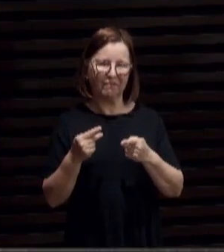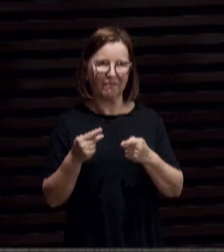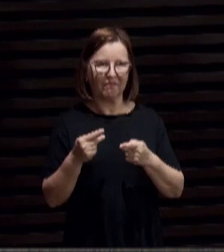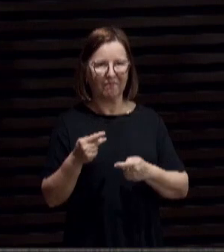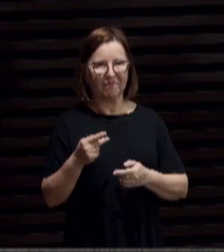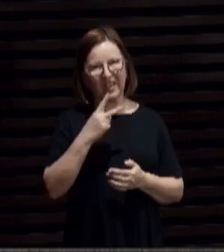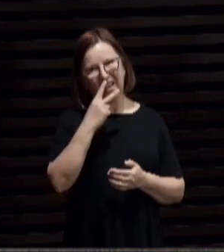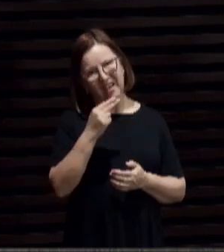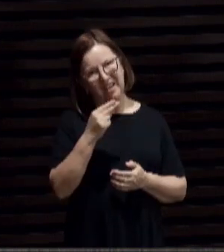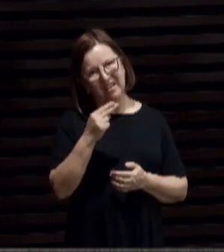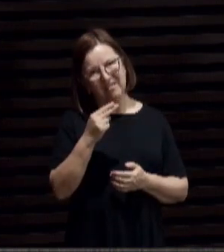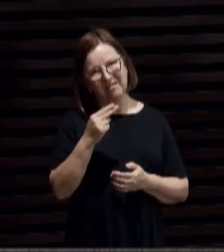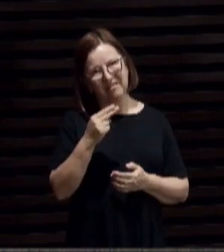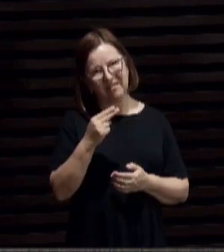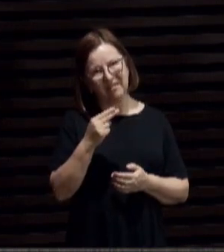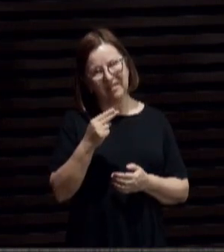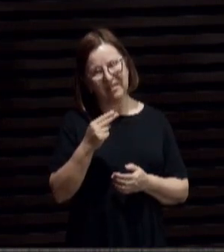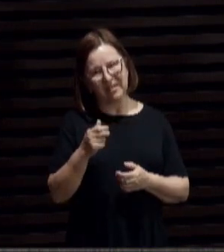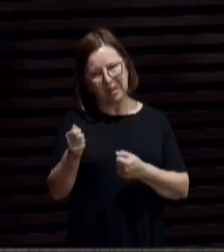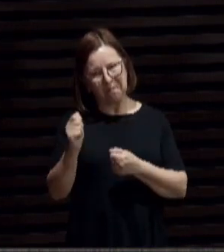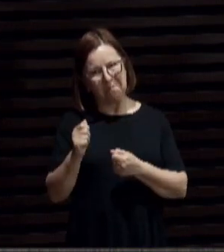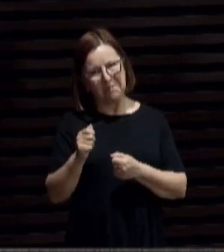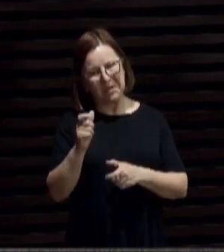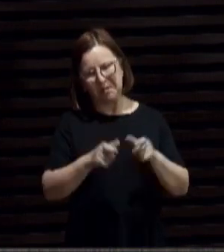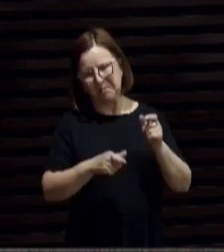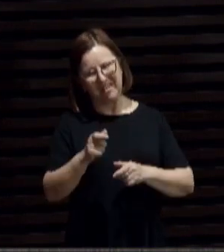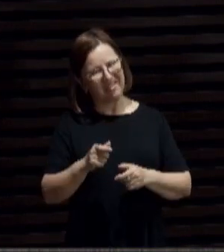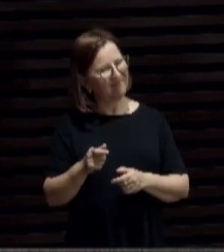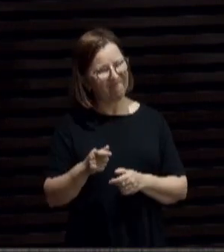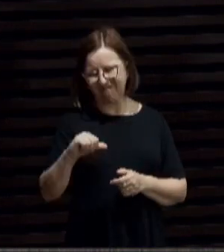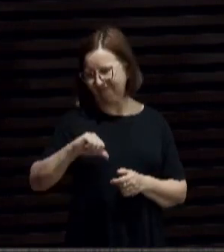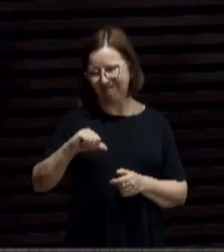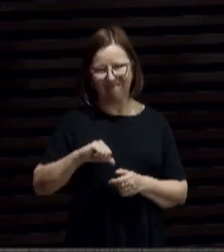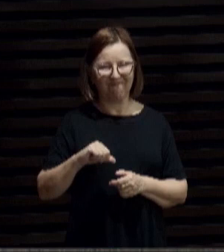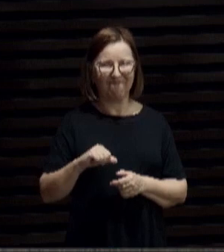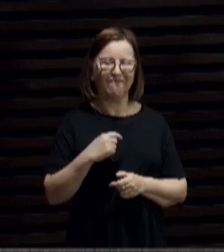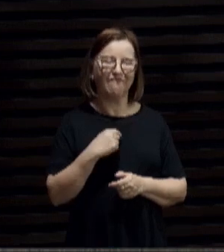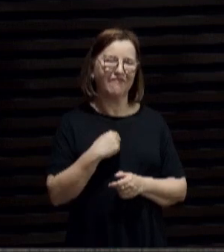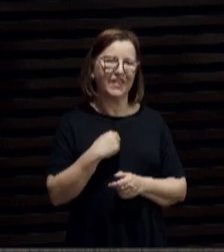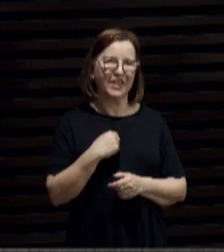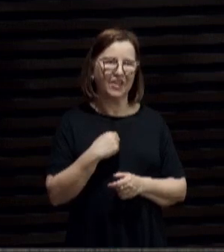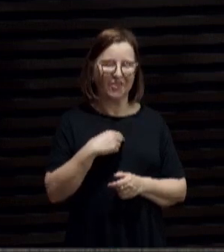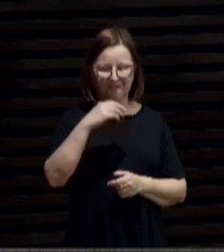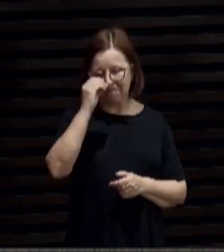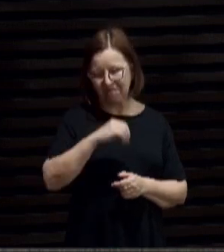história de pescaria de homem não vai dar certo para mim, porque eu não passo de um